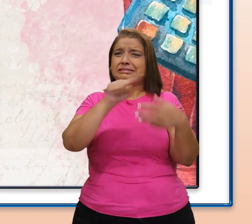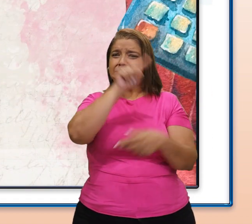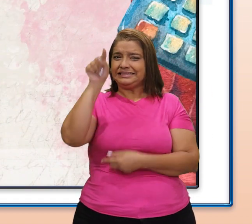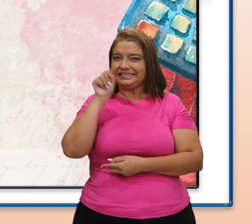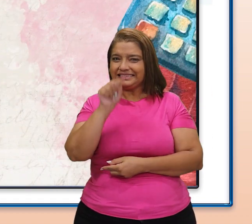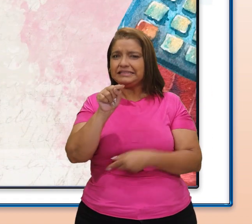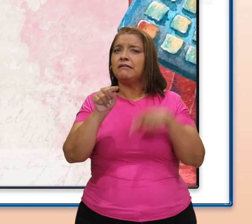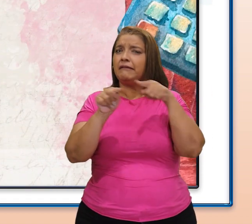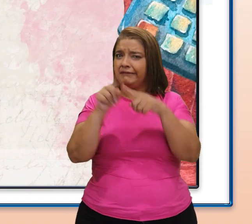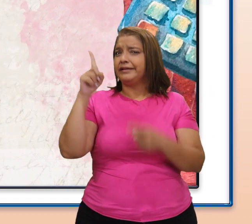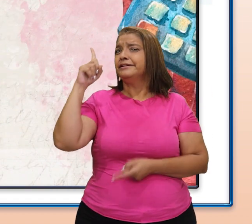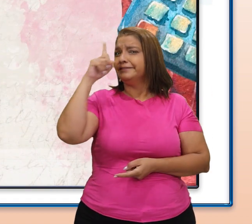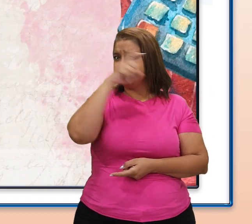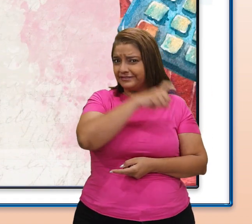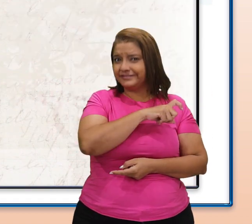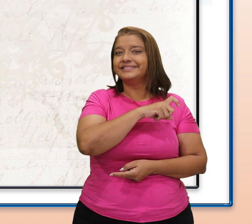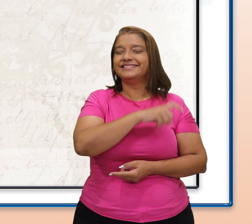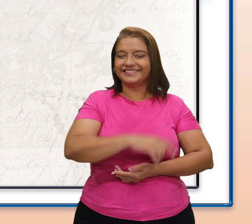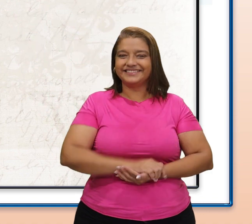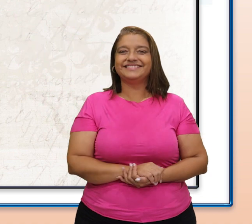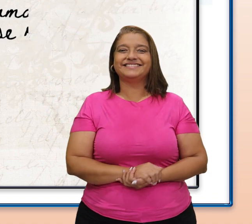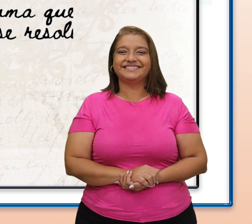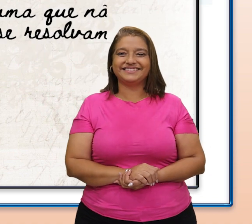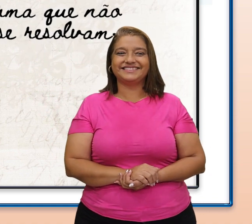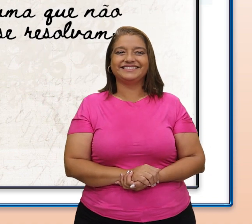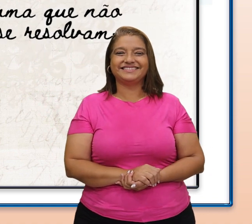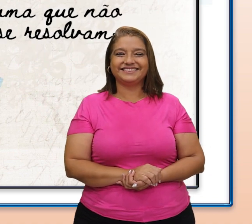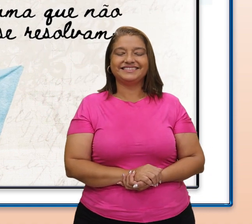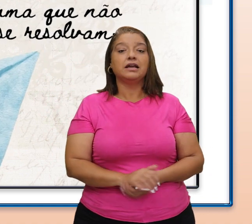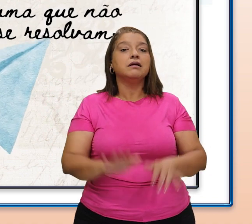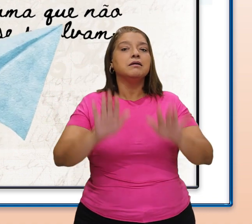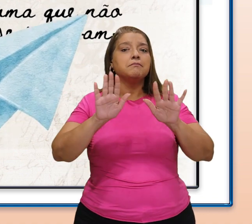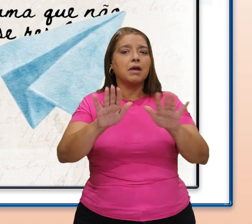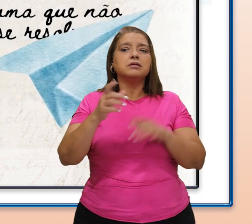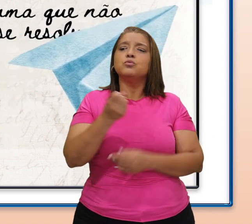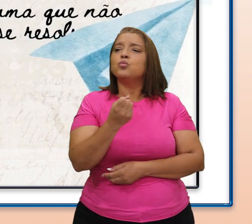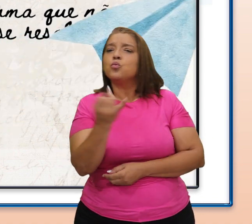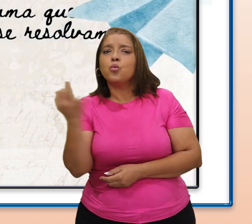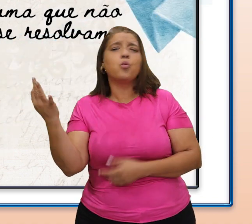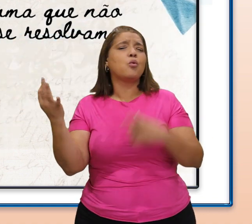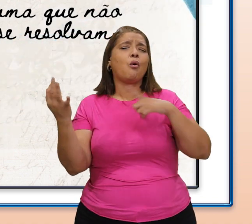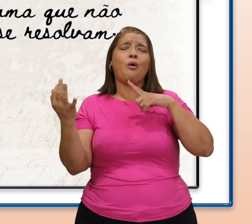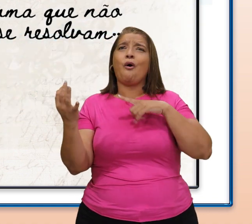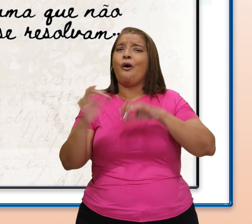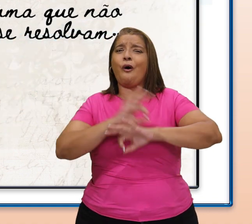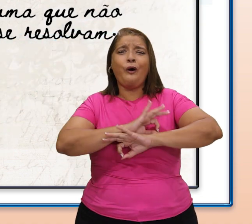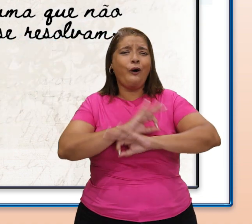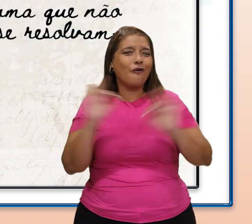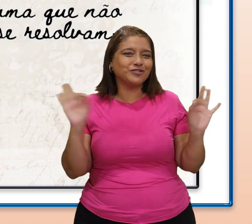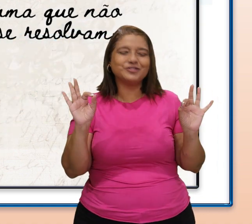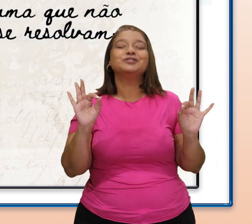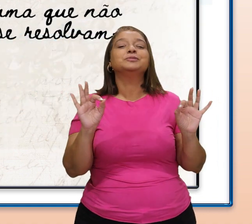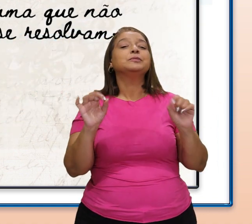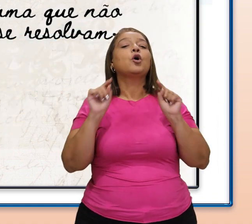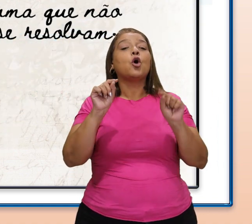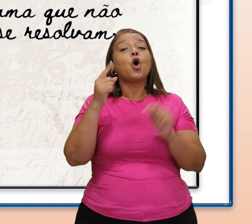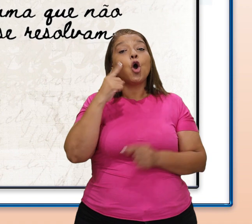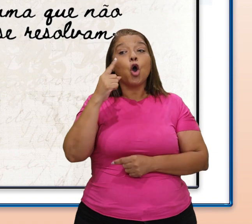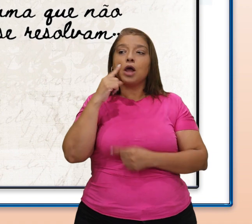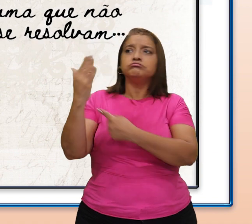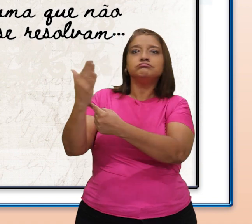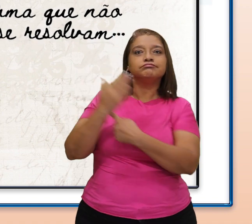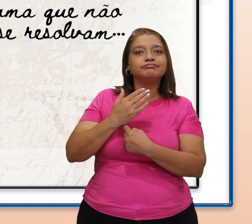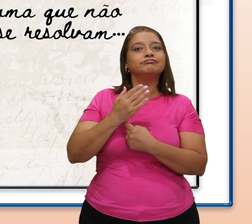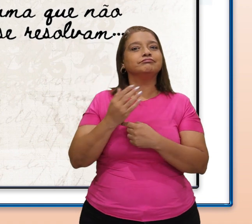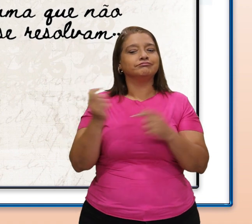Como eles podem ser difíceis. Mas há alguns que são ótimos. Nos prendem de tal